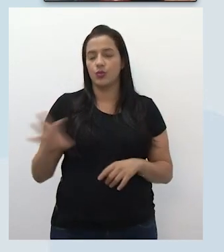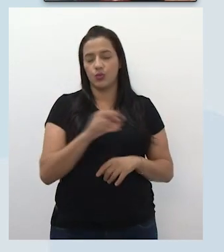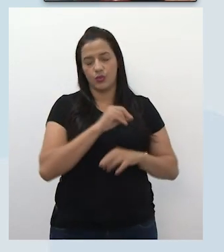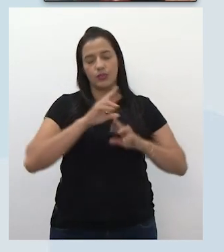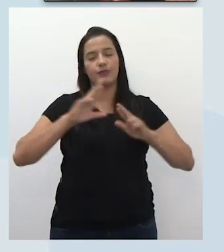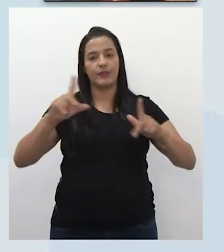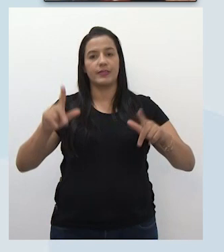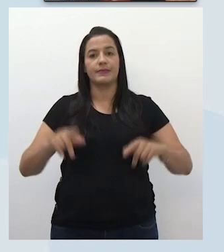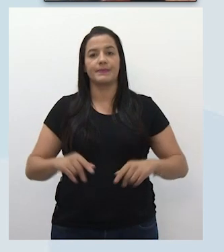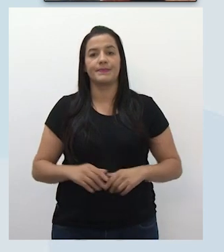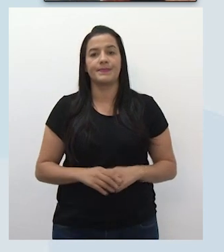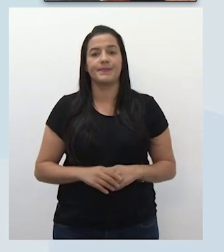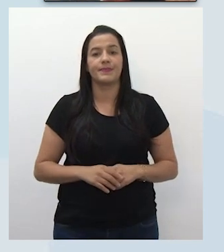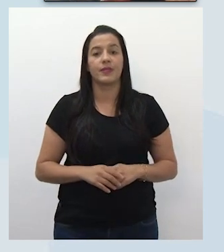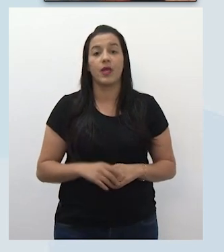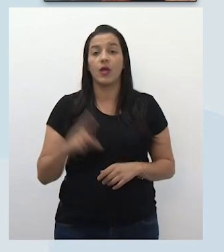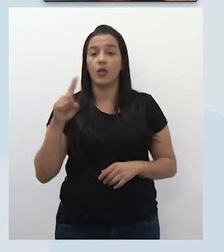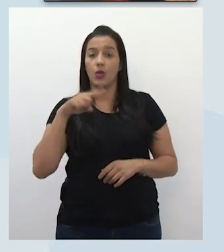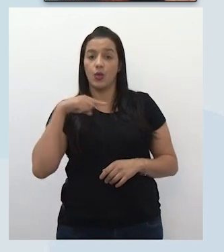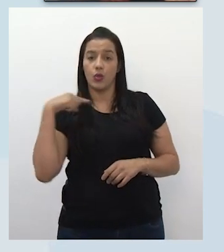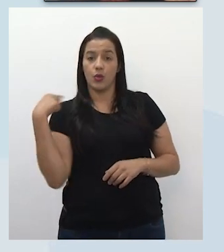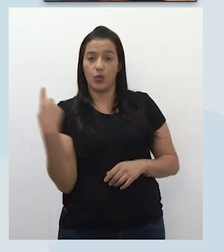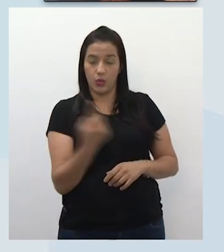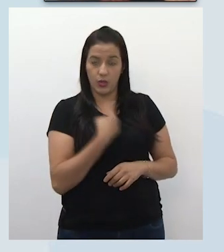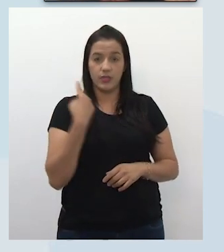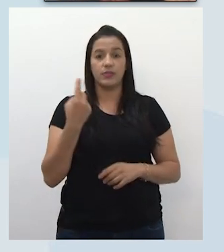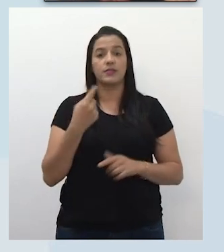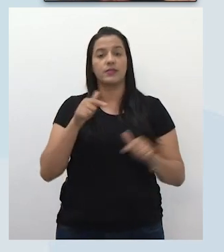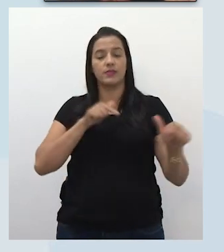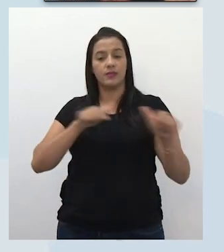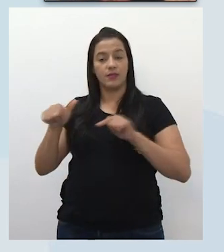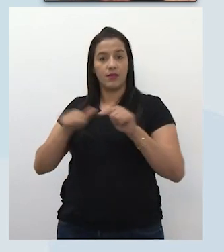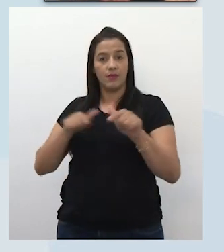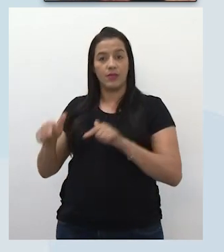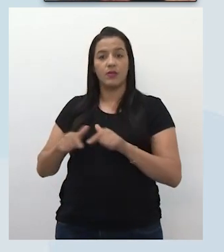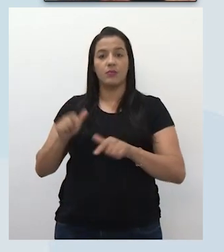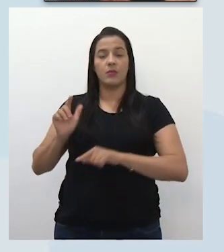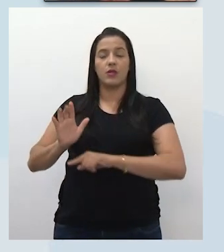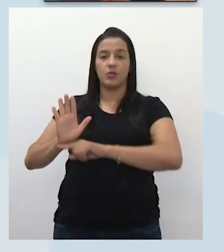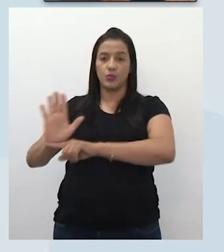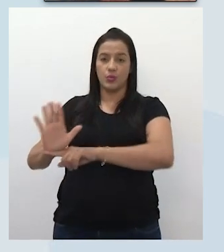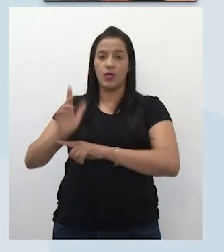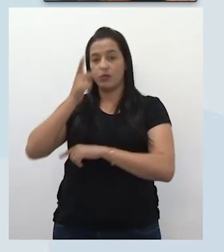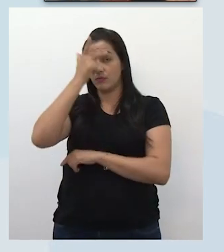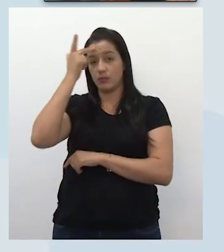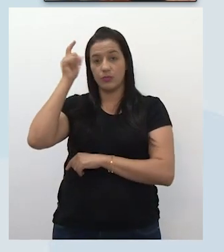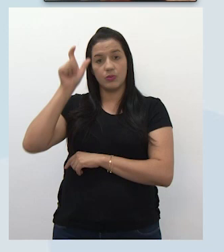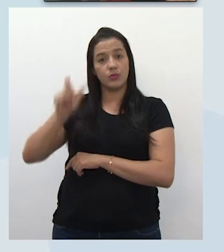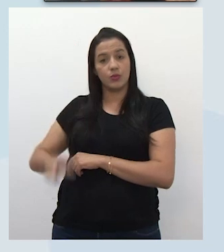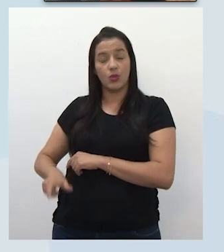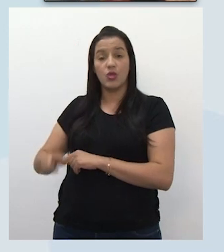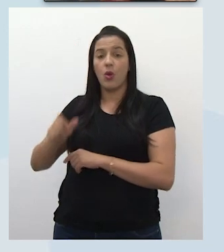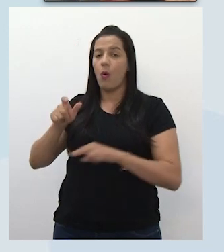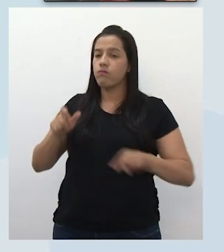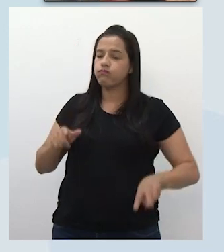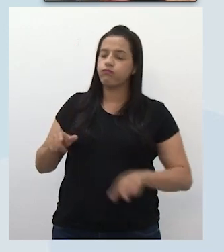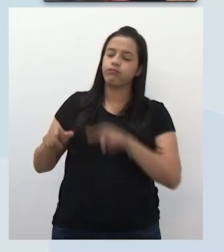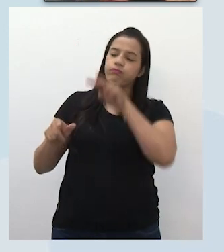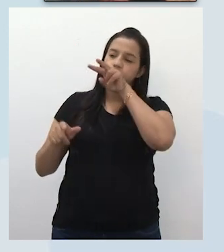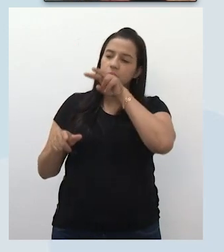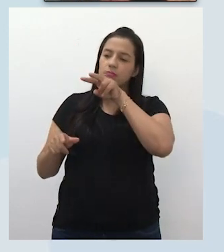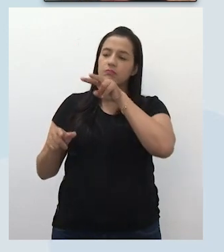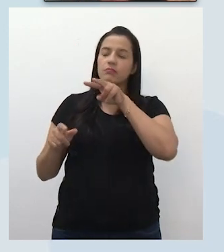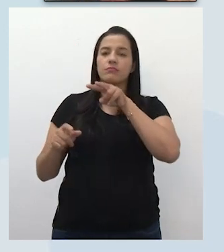diferença, né? Para nós que trabalhamos com formação do ser humano, muitas vezes um olhar que a gente dá,